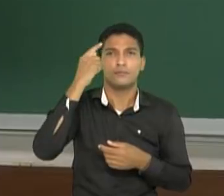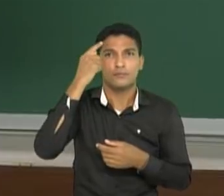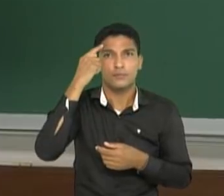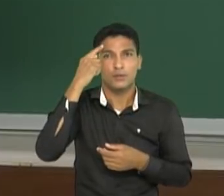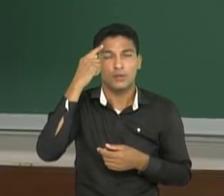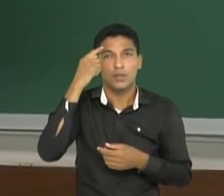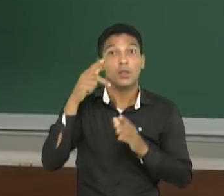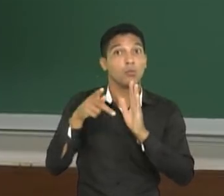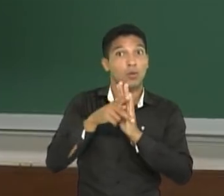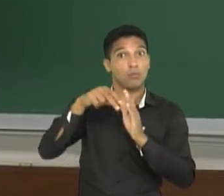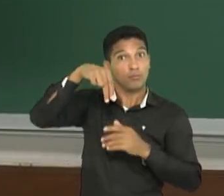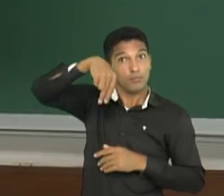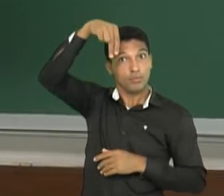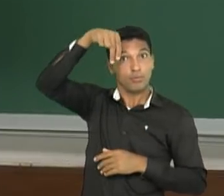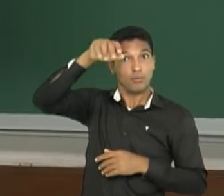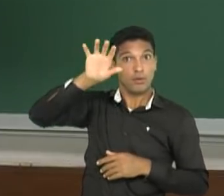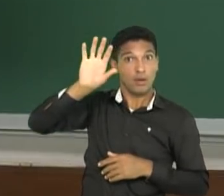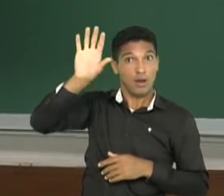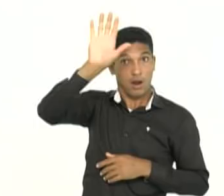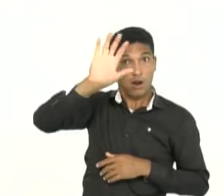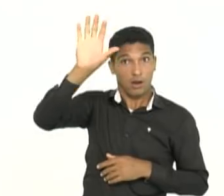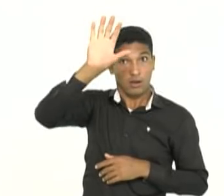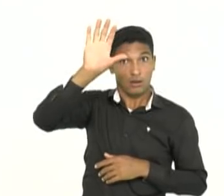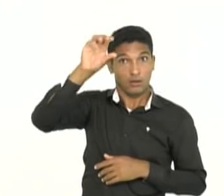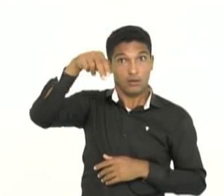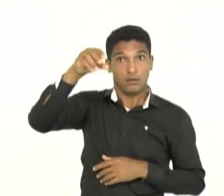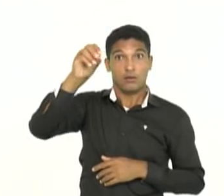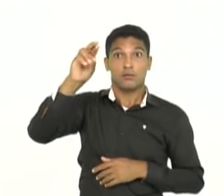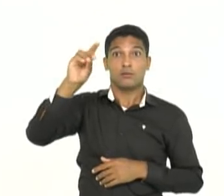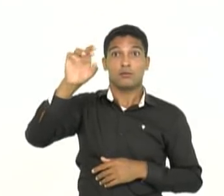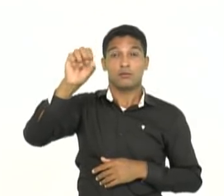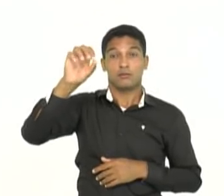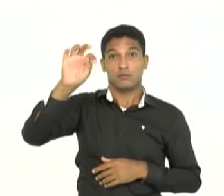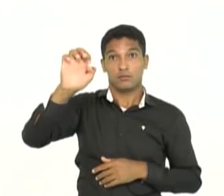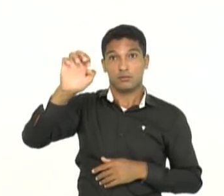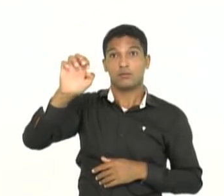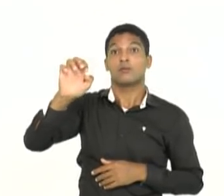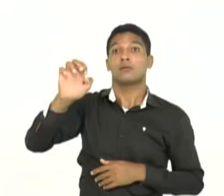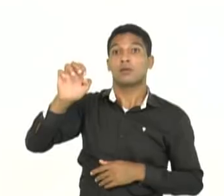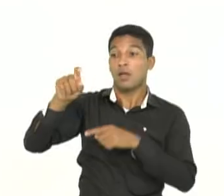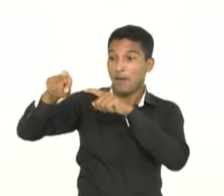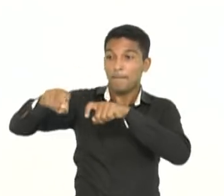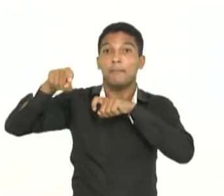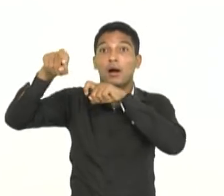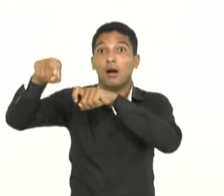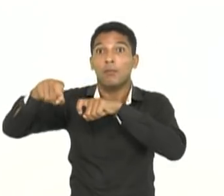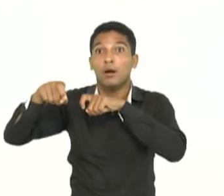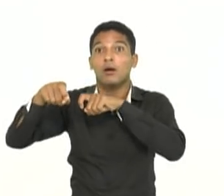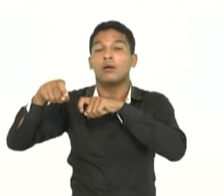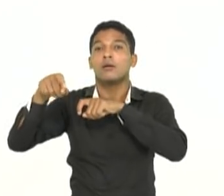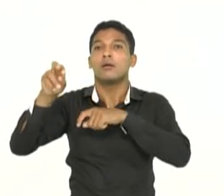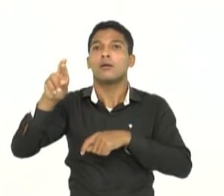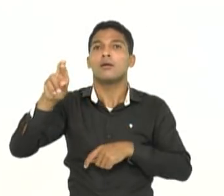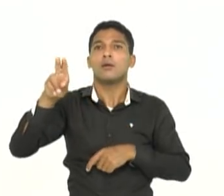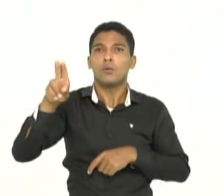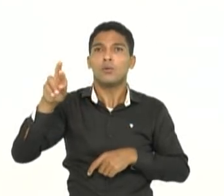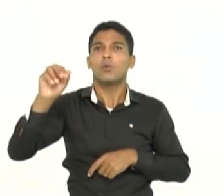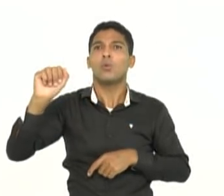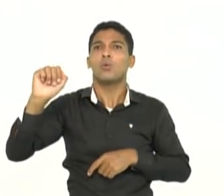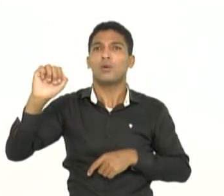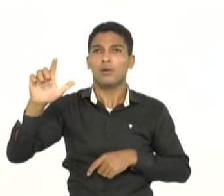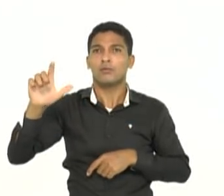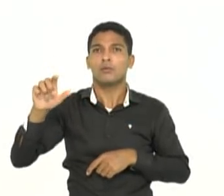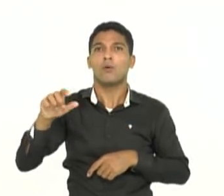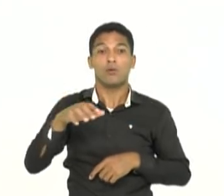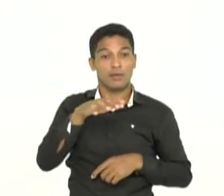do Nordeste. Vocês vão dizer para mim lá, considerando as sub-regiões do Nordeste, escreva quais atividades principais ali em cada uma